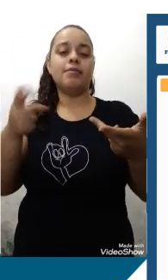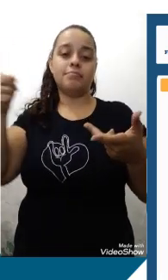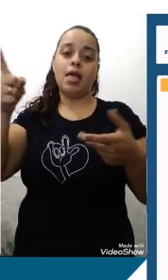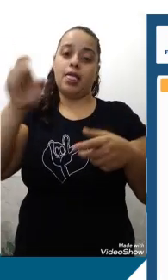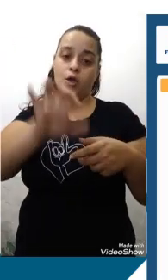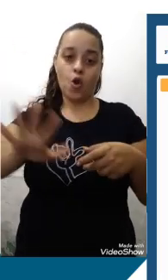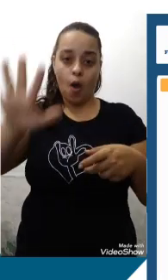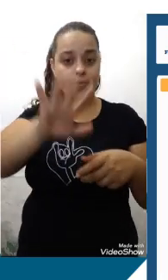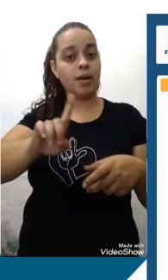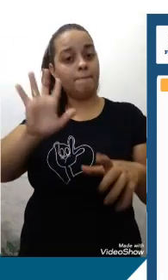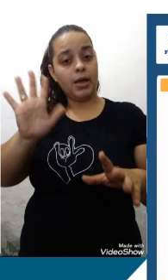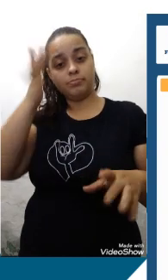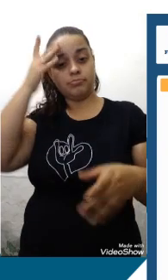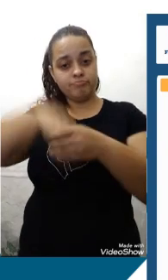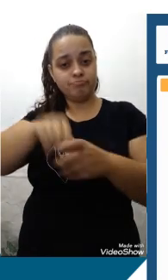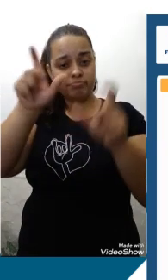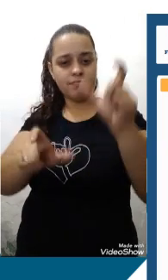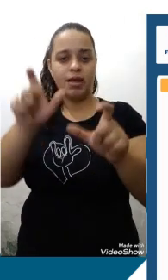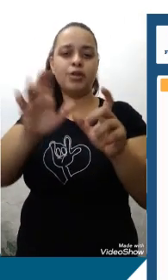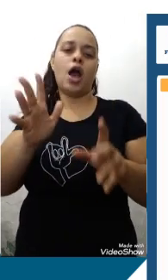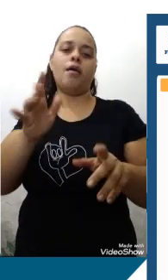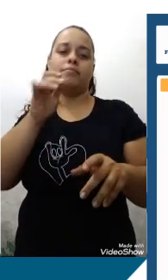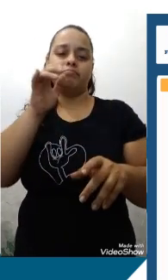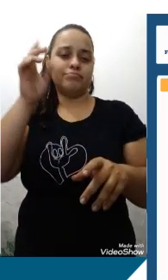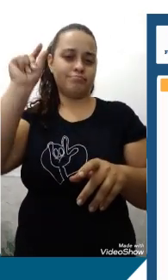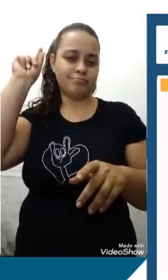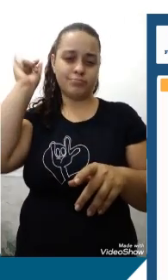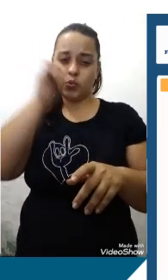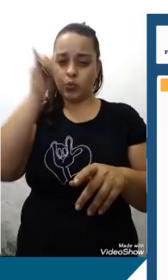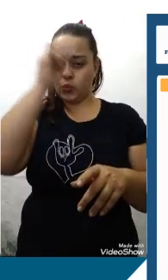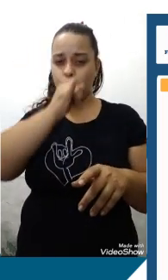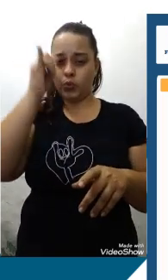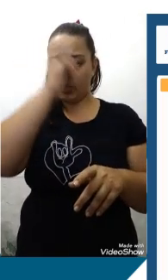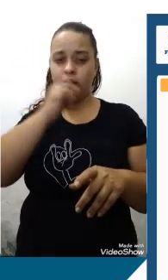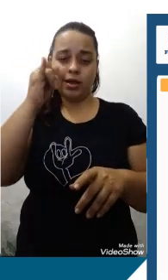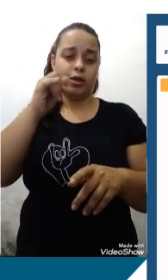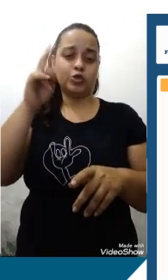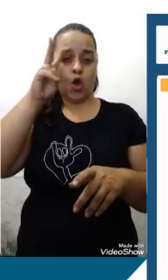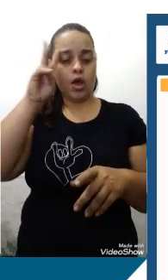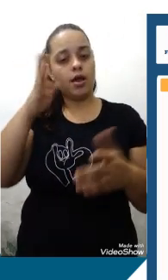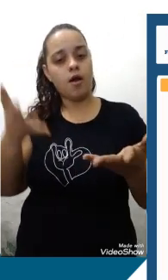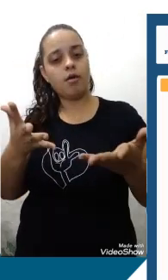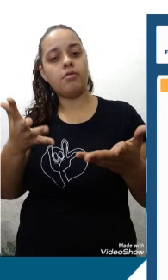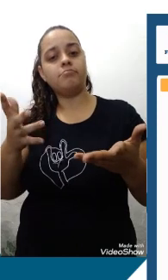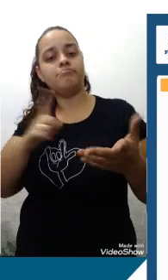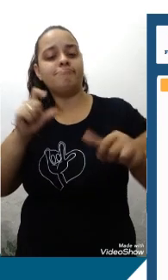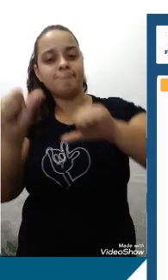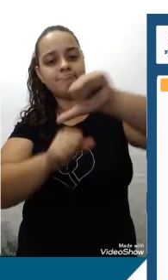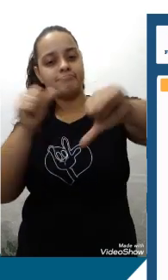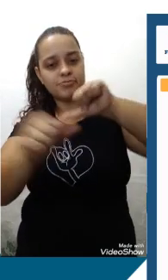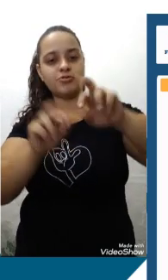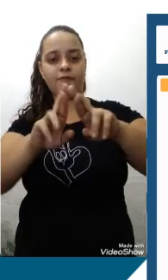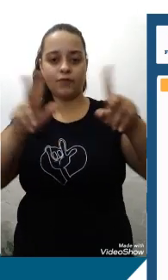velha e dia a dia para as pessoas que eles encontrarem. A experiência dos europeus e a experiência dos povos que eles vão encontrar é muito diferente, e isso